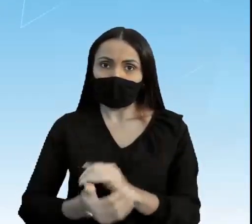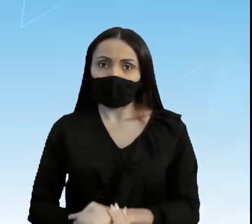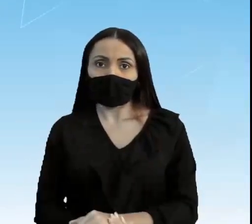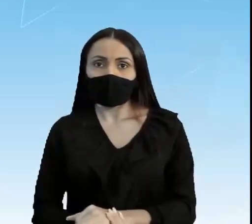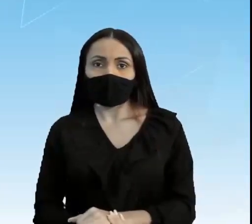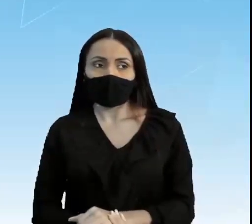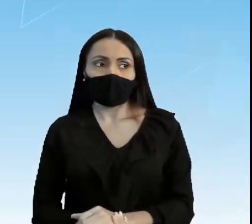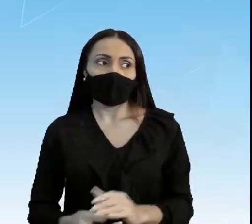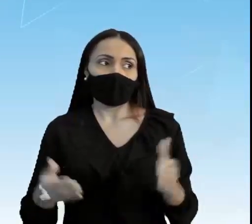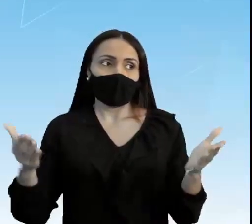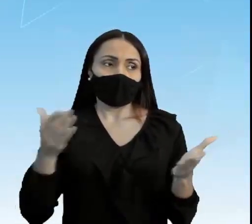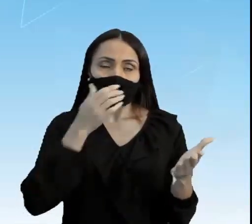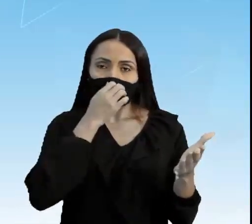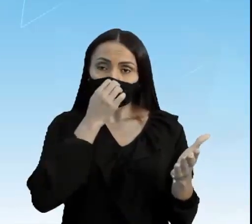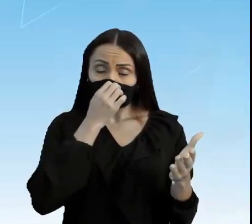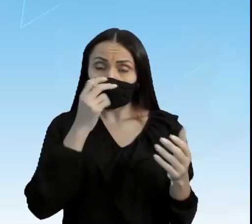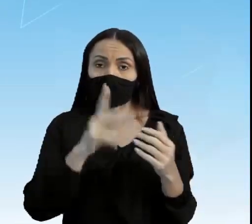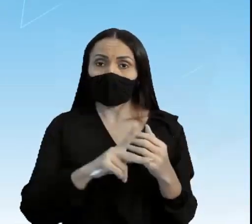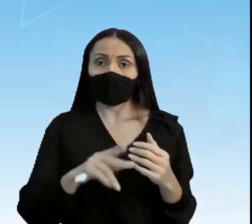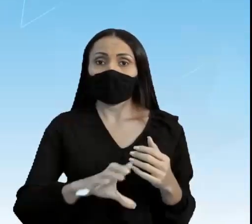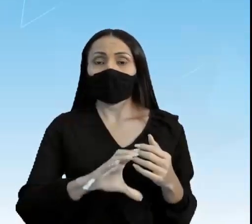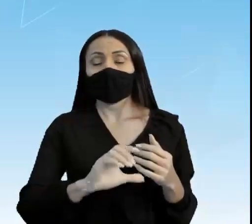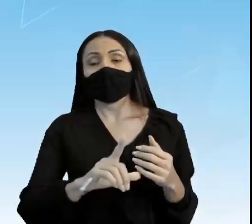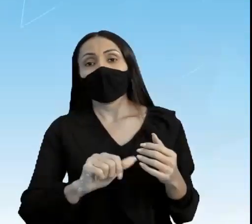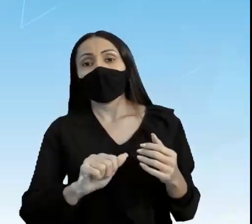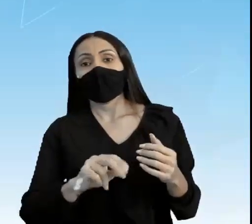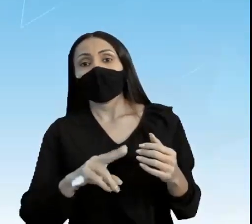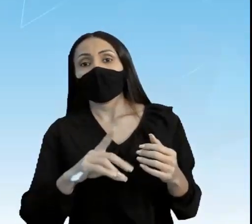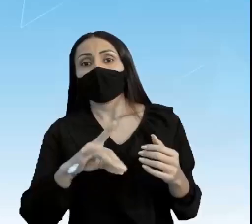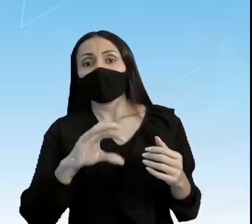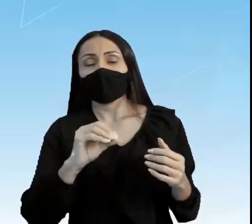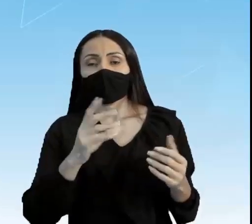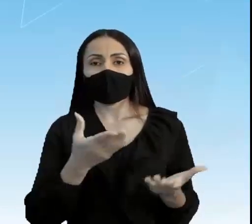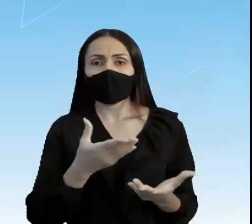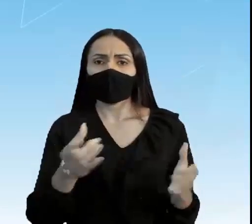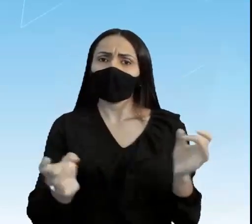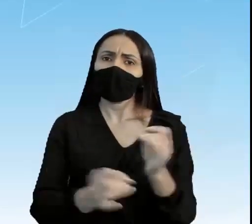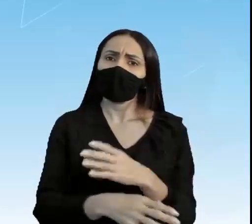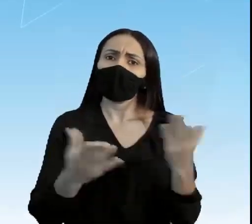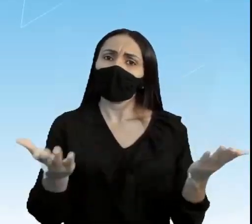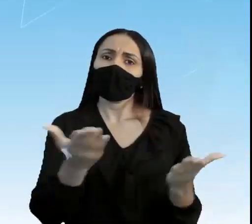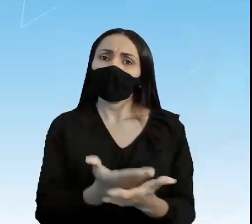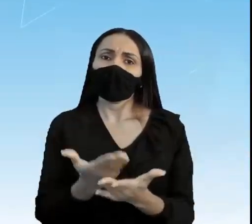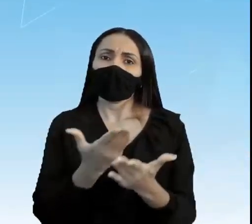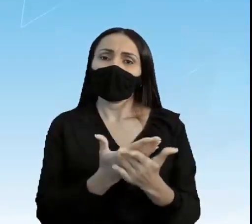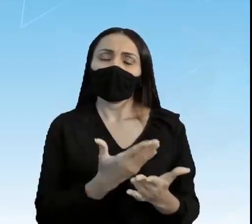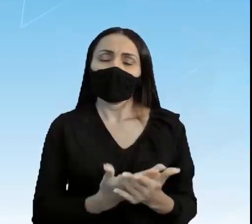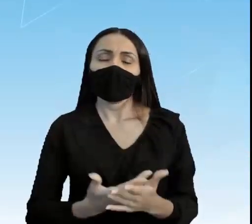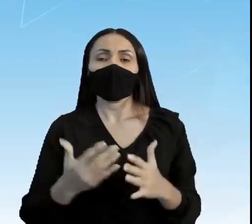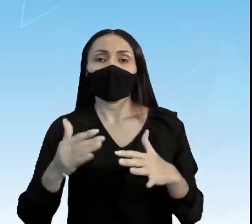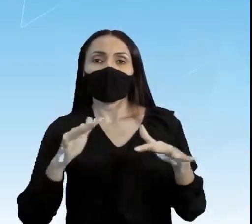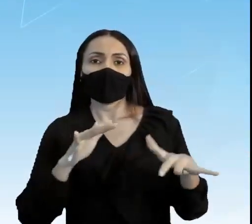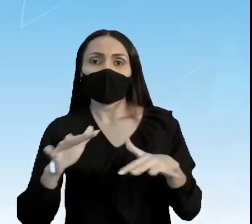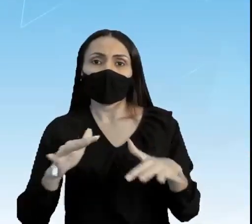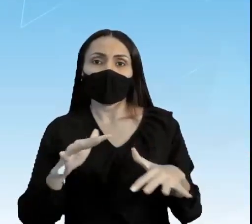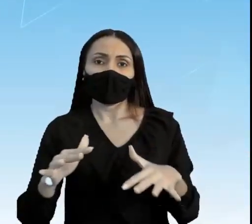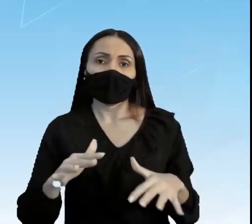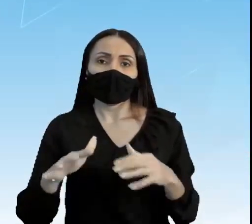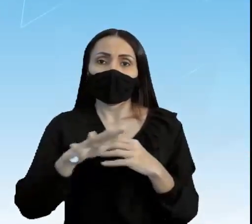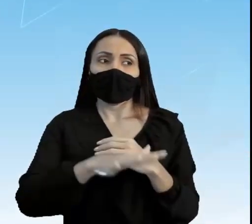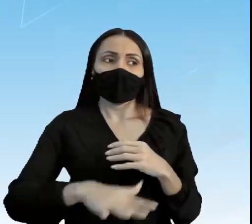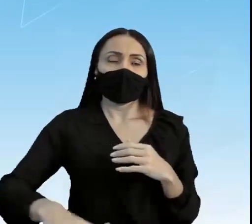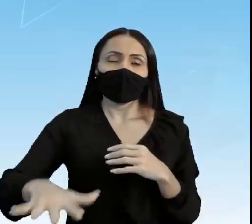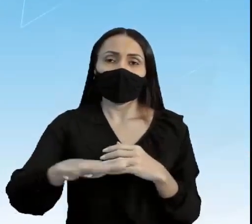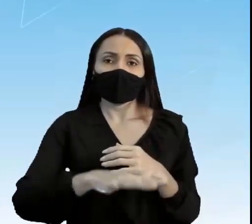E aqui, eu, professor Cláudio Nascimento, termino a nossa aula dos movimentos